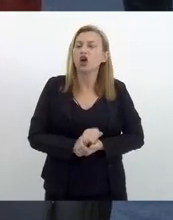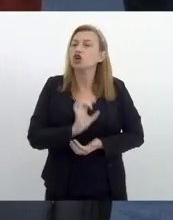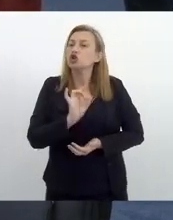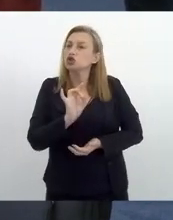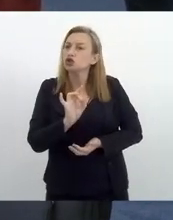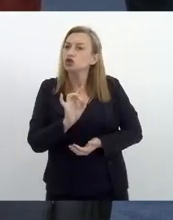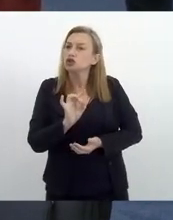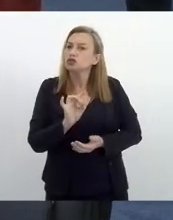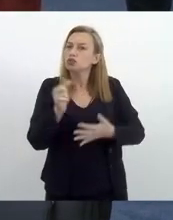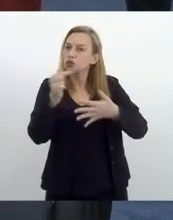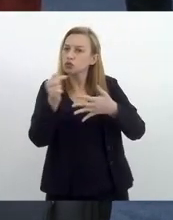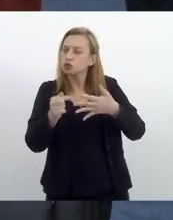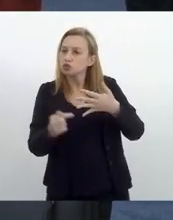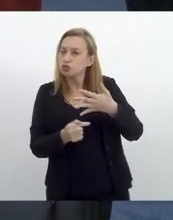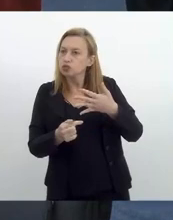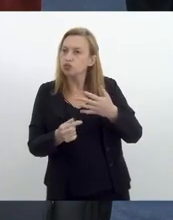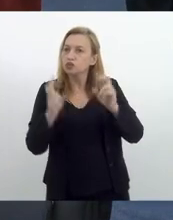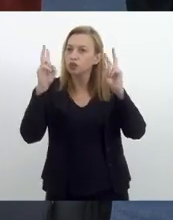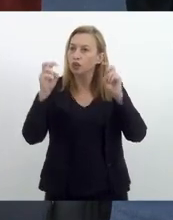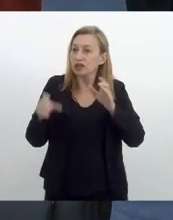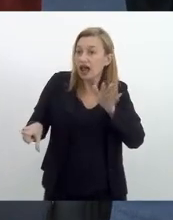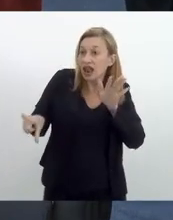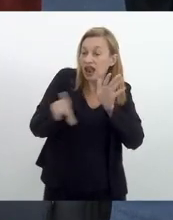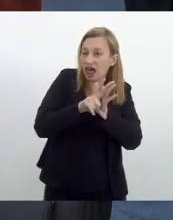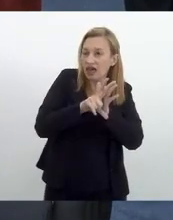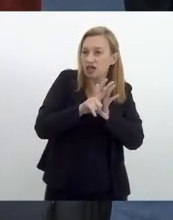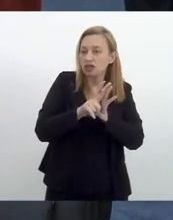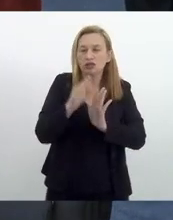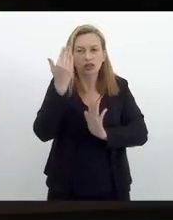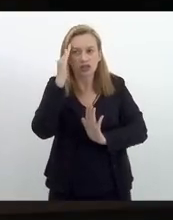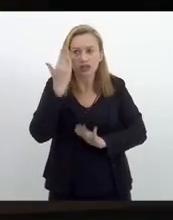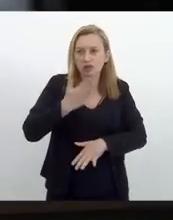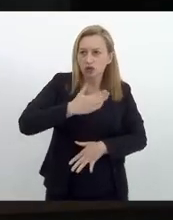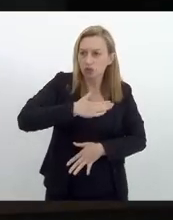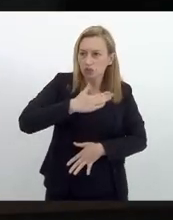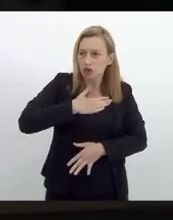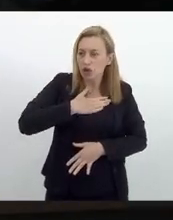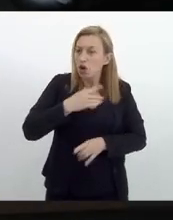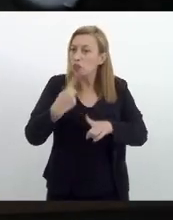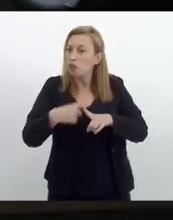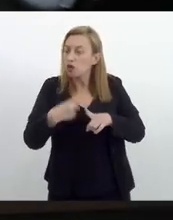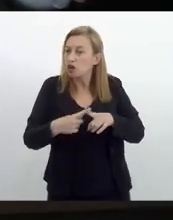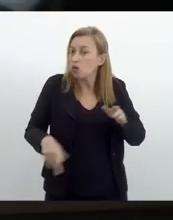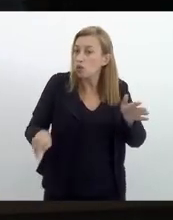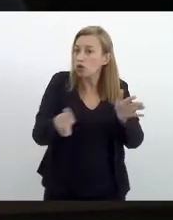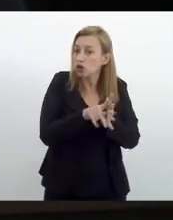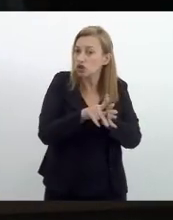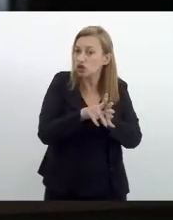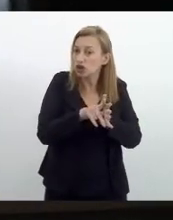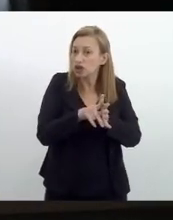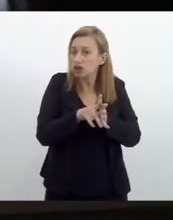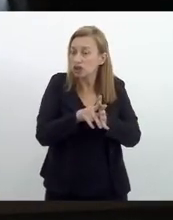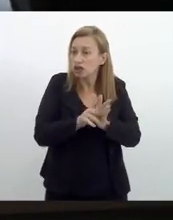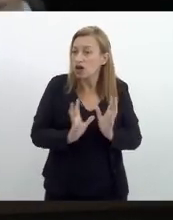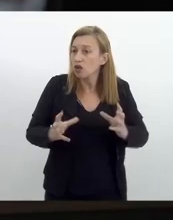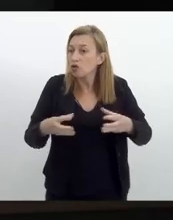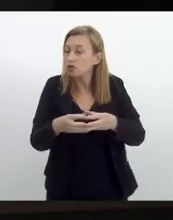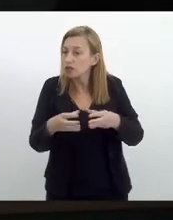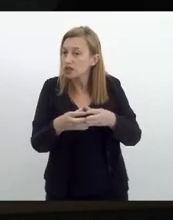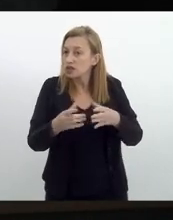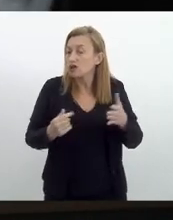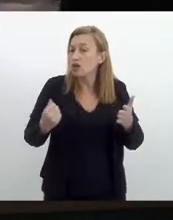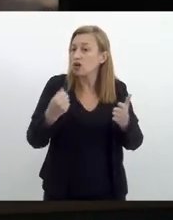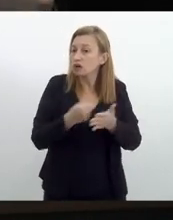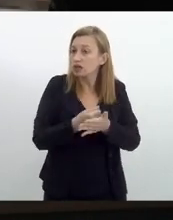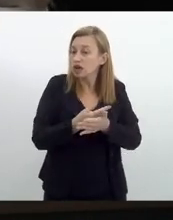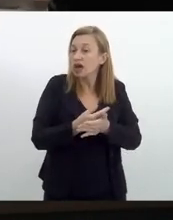são apontamentos que, na legislação, no meu entendimento, até porque o projeto já está, a comissão mista está em vigor e a lei